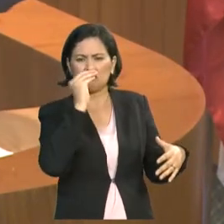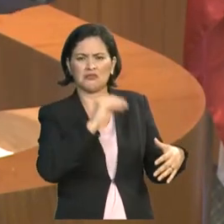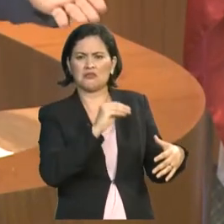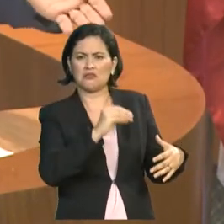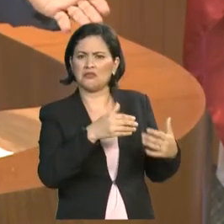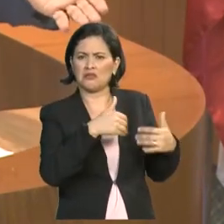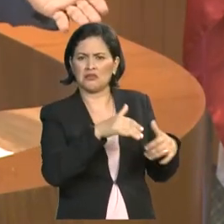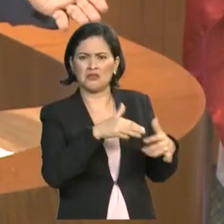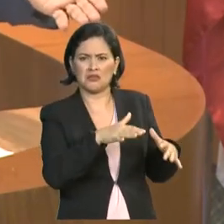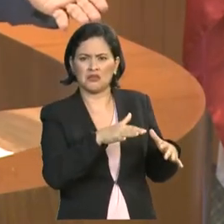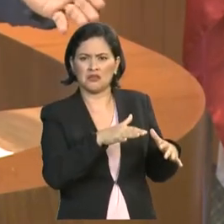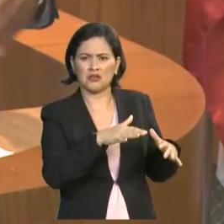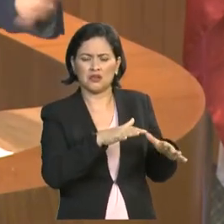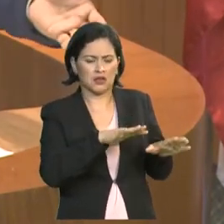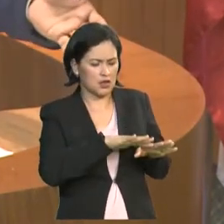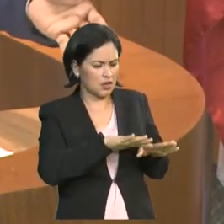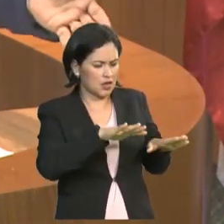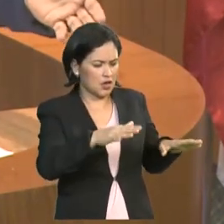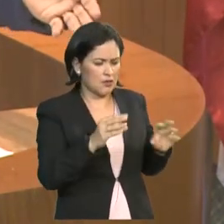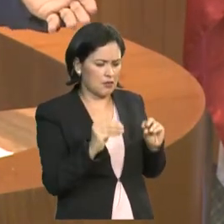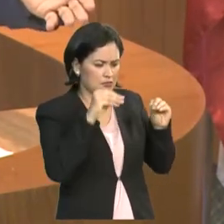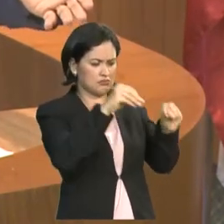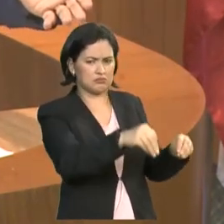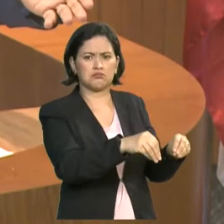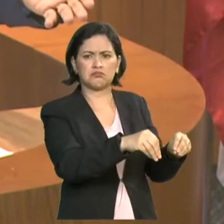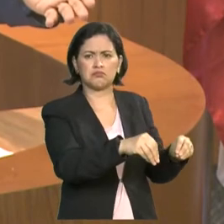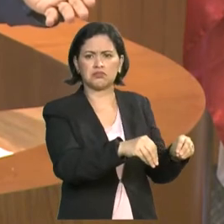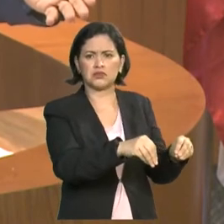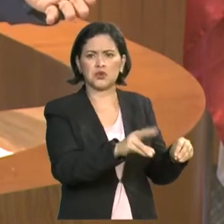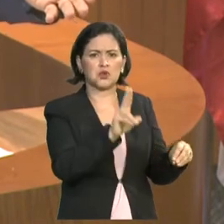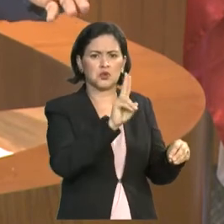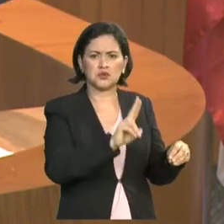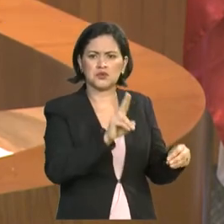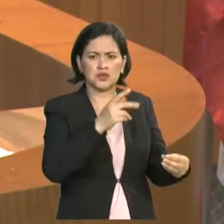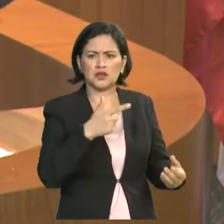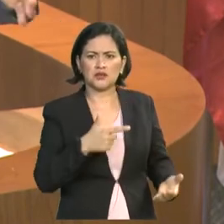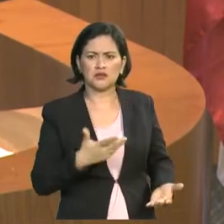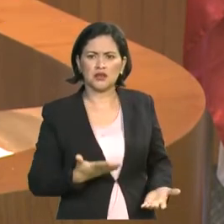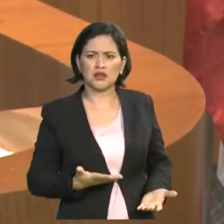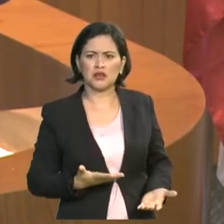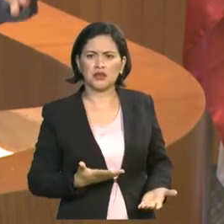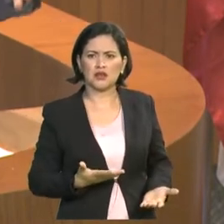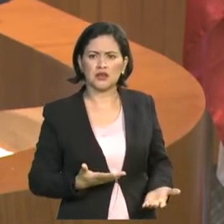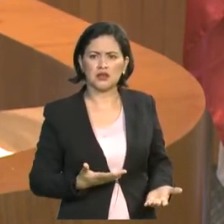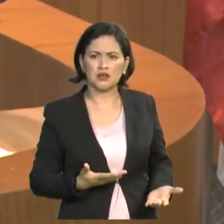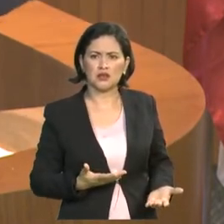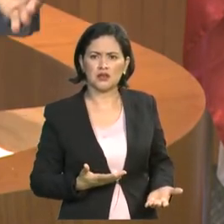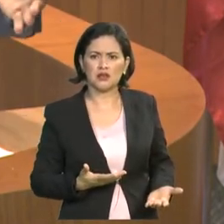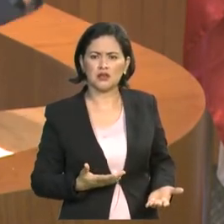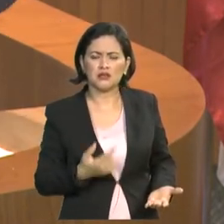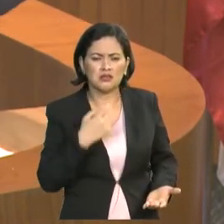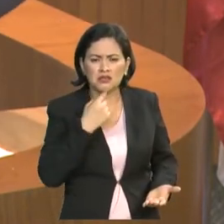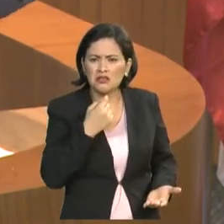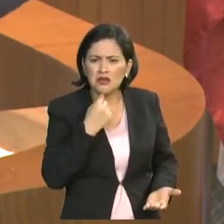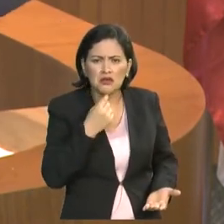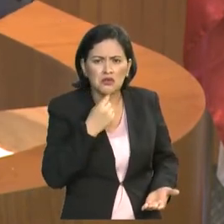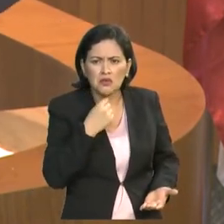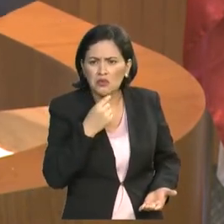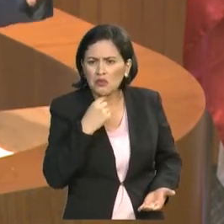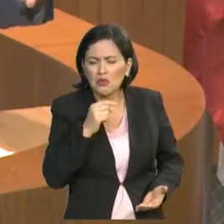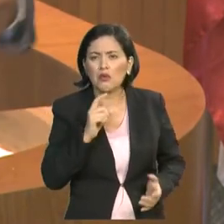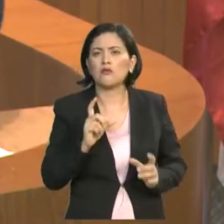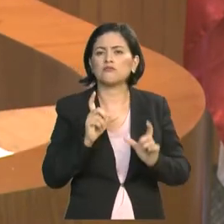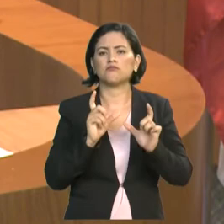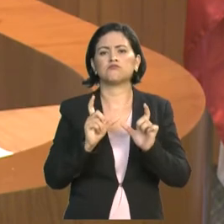Equipamentos em cima de camas, nos hospitais. Nós não encontramos nenhum desses equipamentos, dos 107